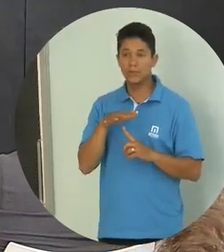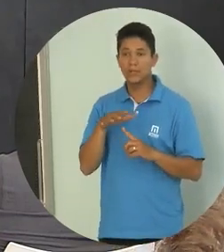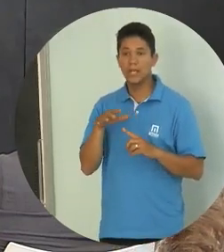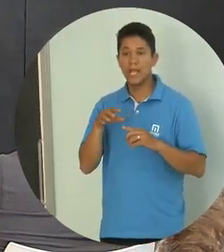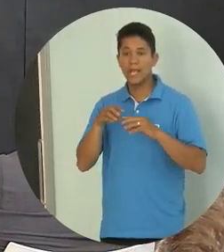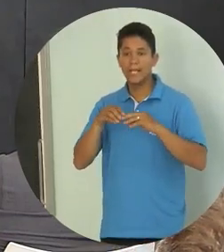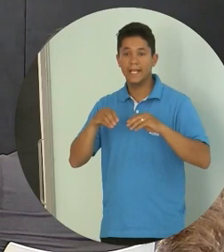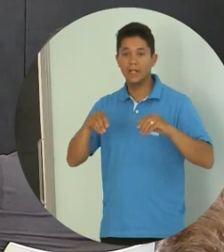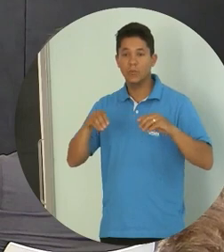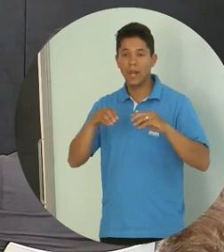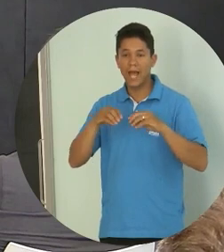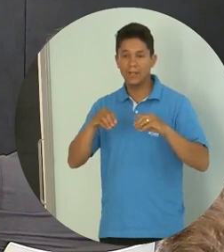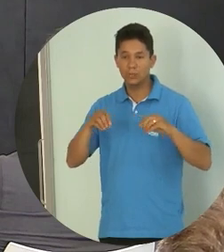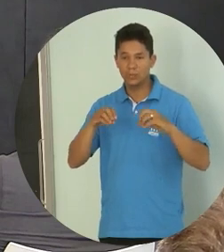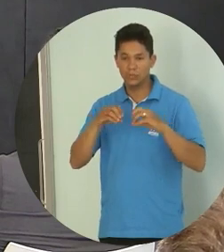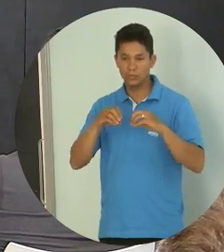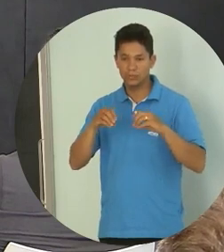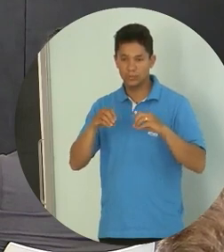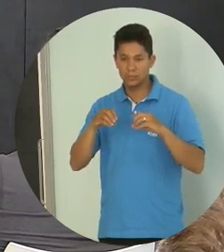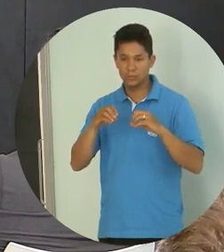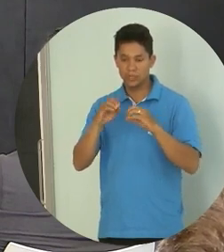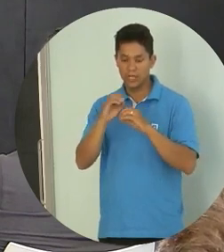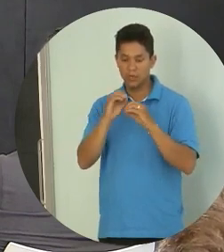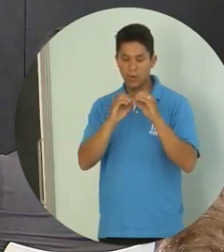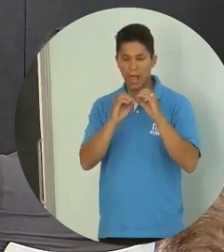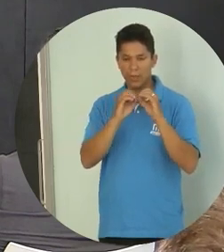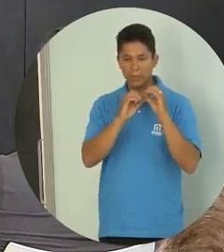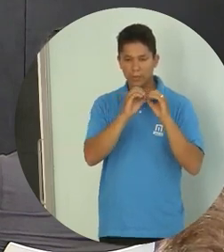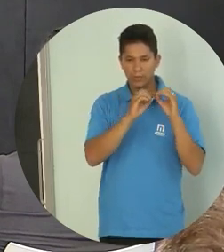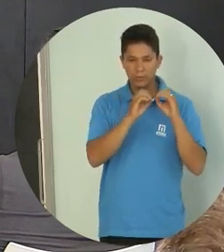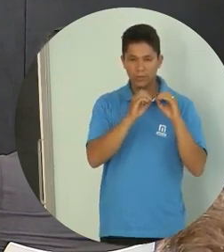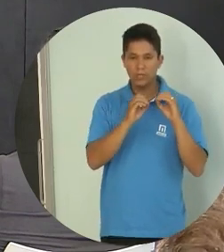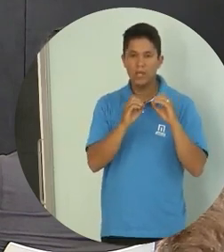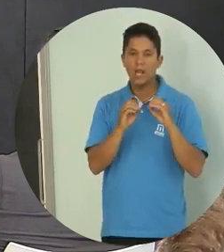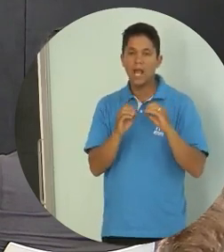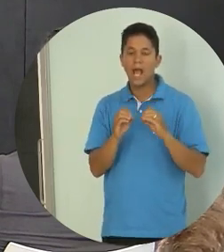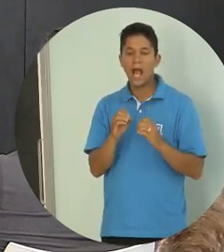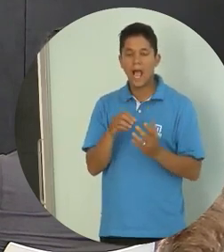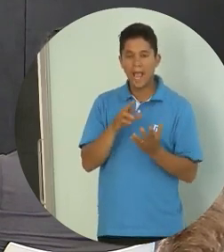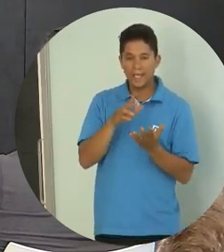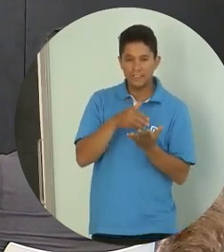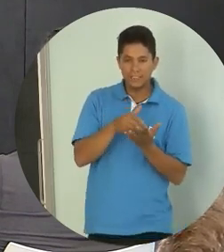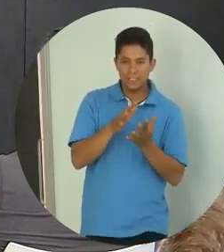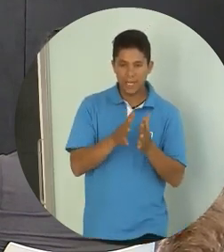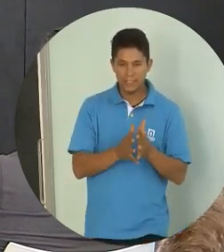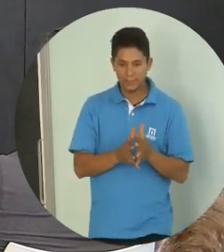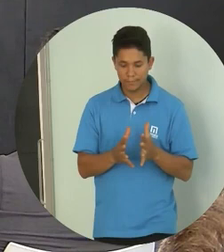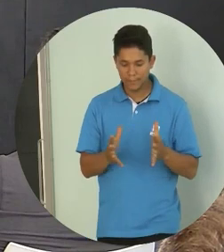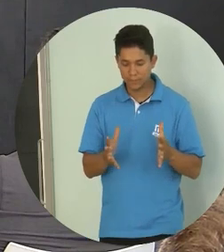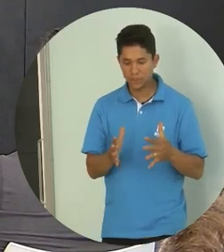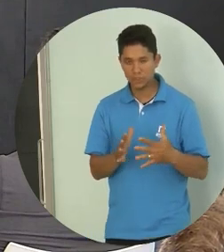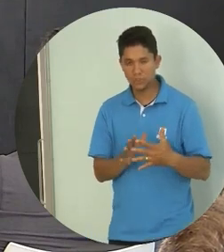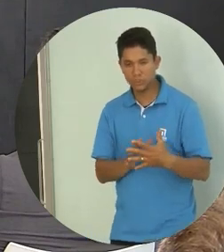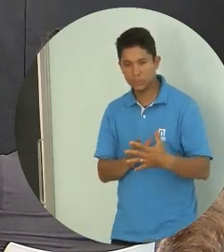Então, a resina ela acaba expandindo lateralmente. Então, de certa forma, ela não ficou confinada.